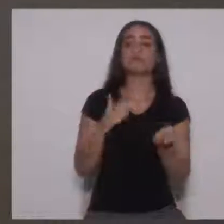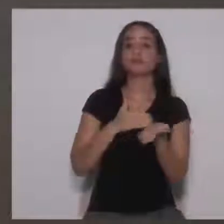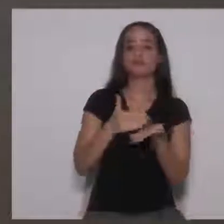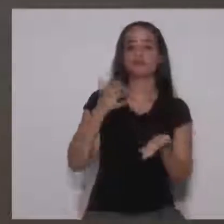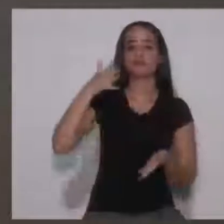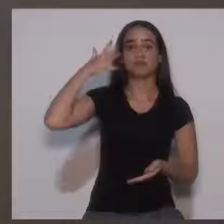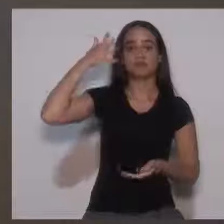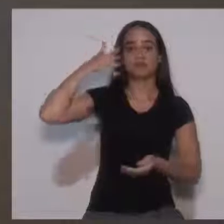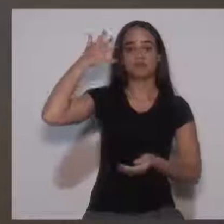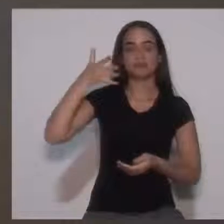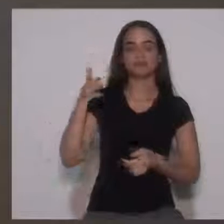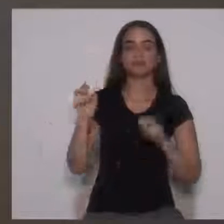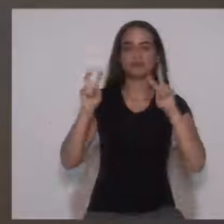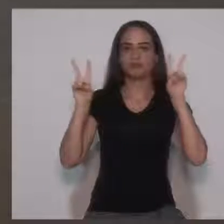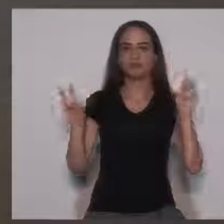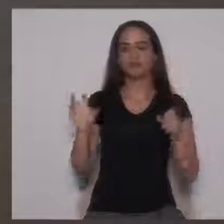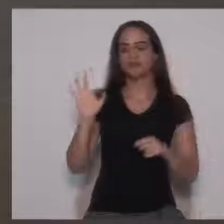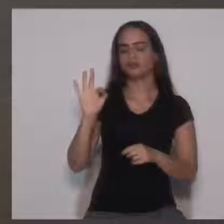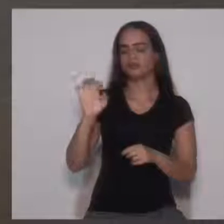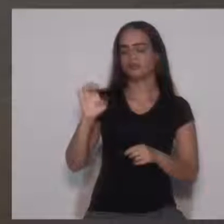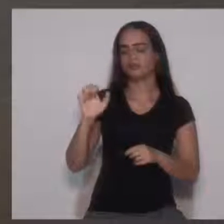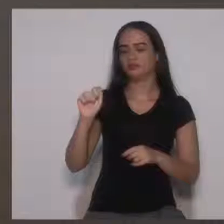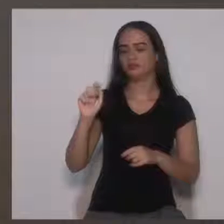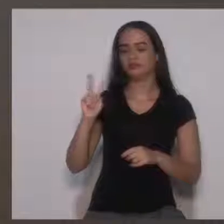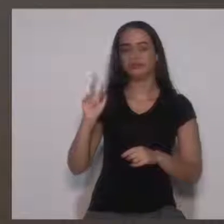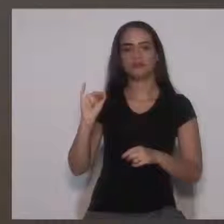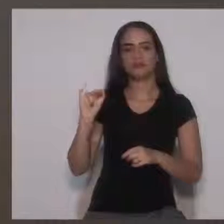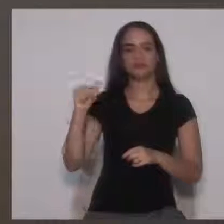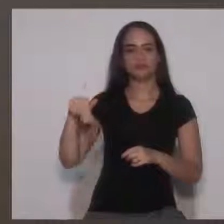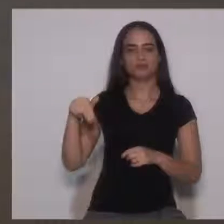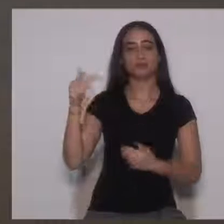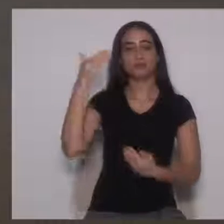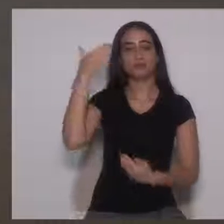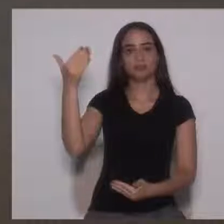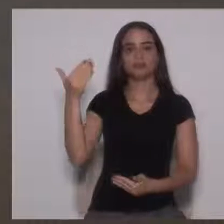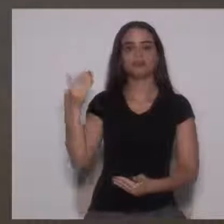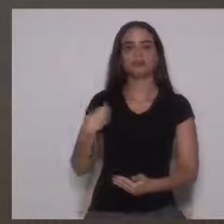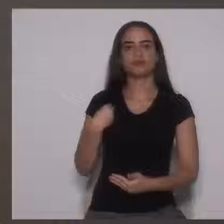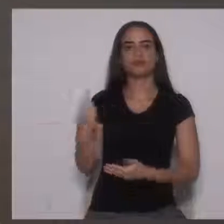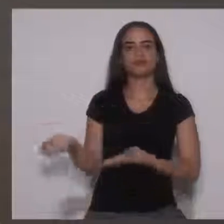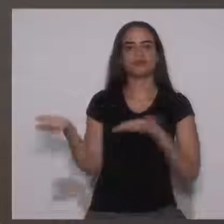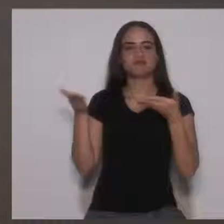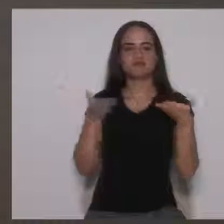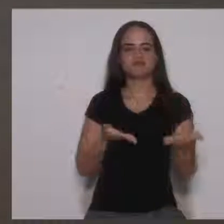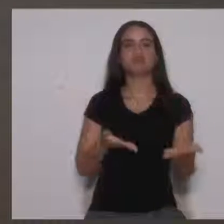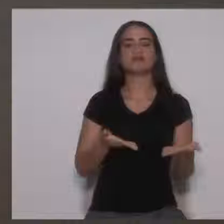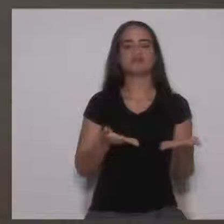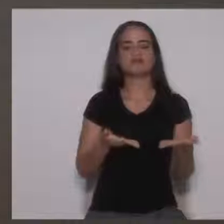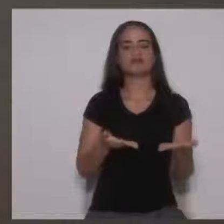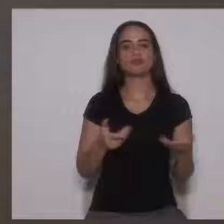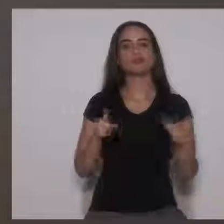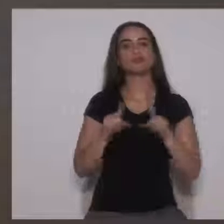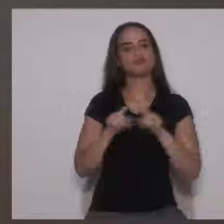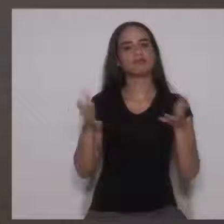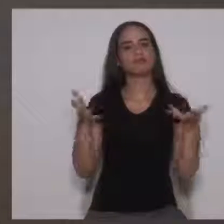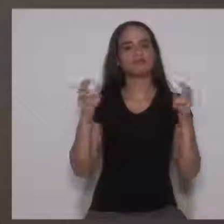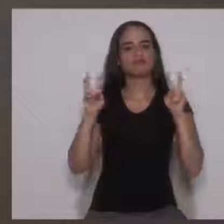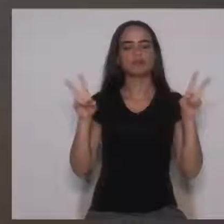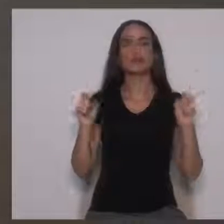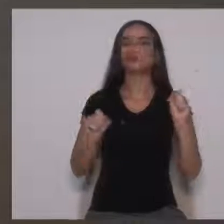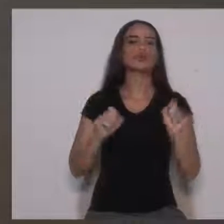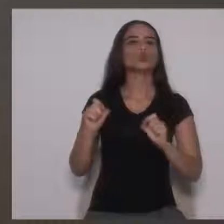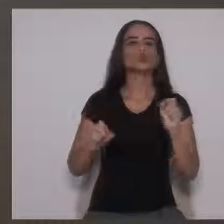falar da FEAVIM, agradecer a presença e o trabalho da FEAVIM, mas eu quero falar também da dureza do